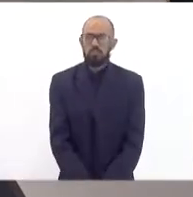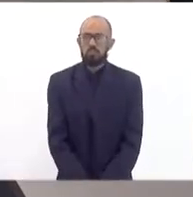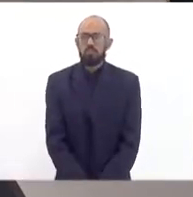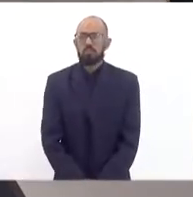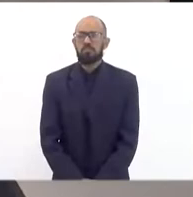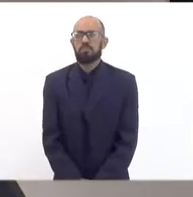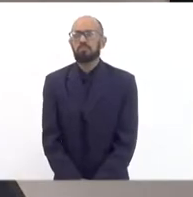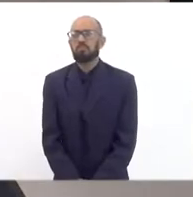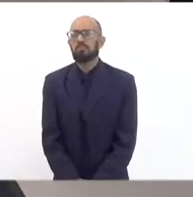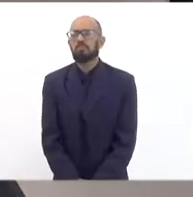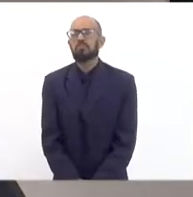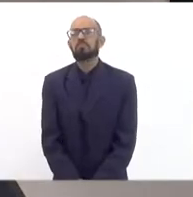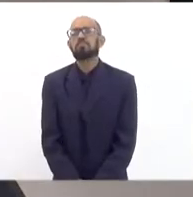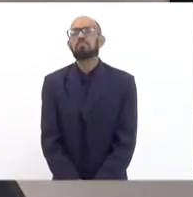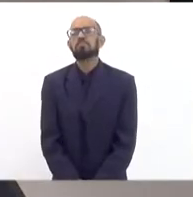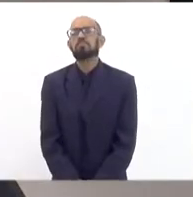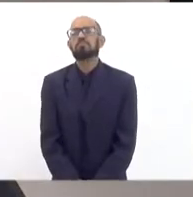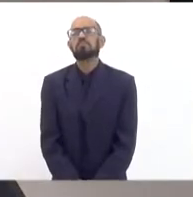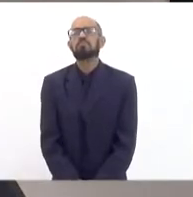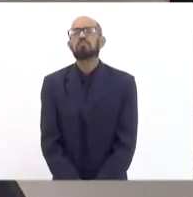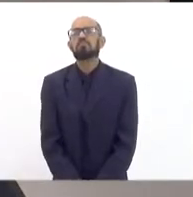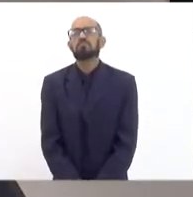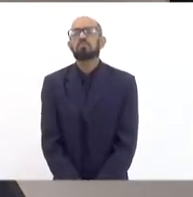Deixar aqui, doutora